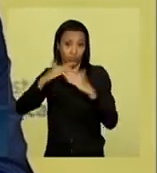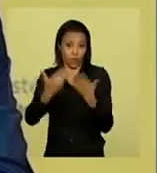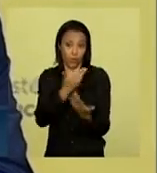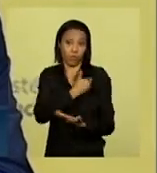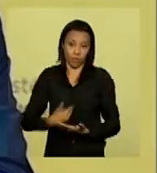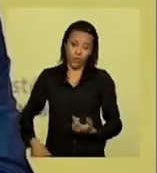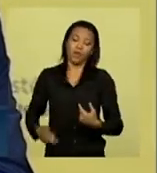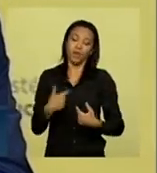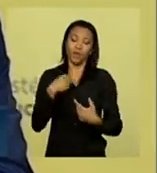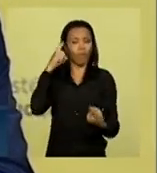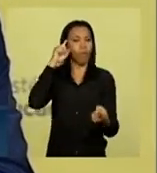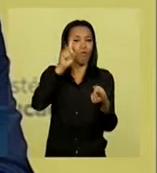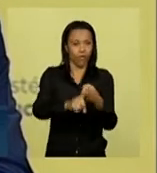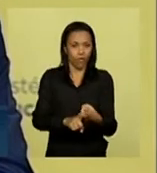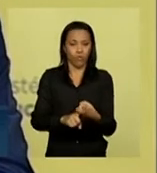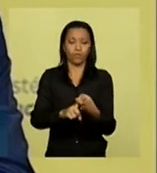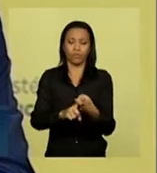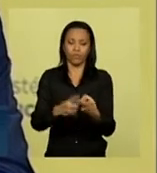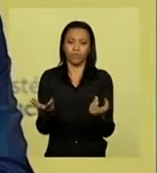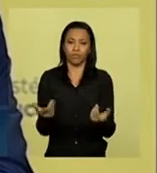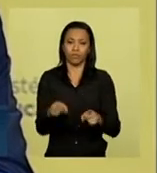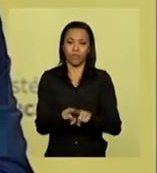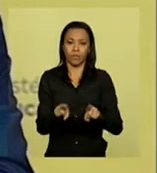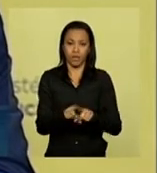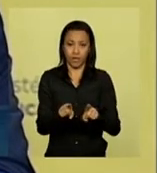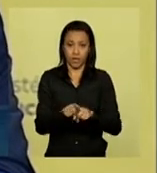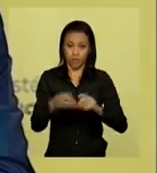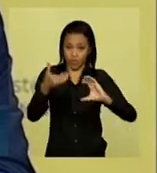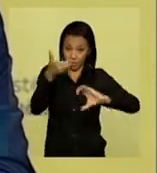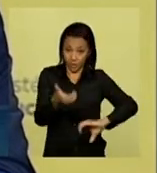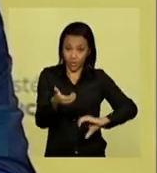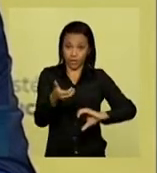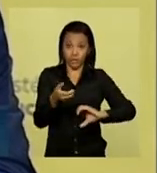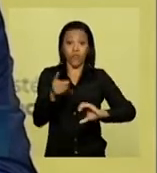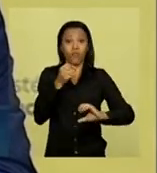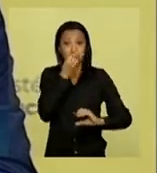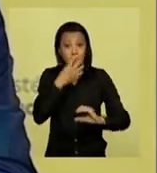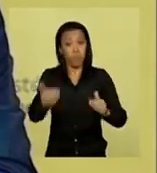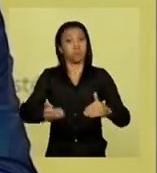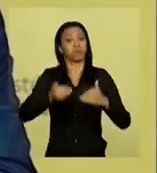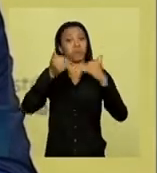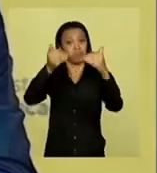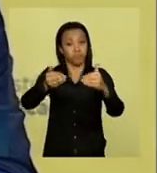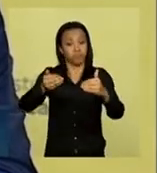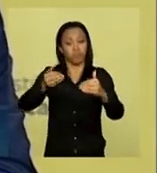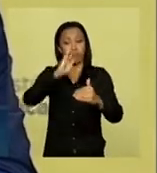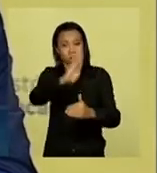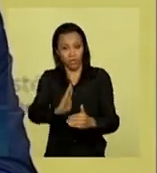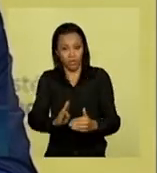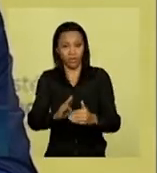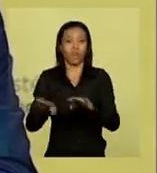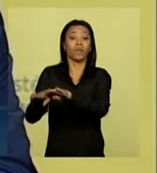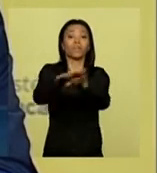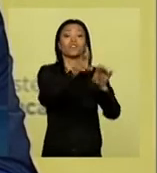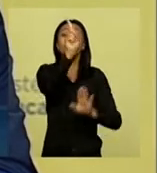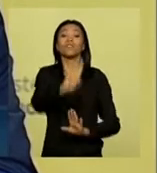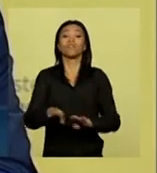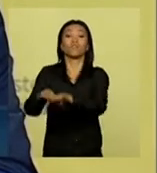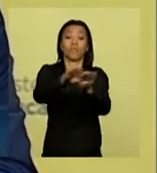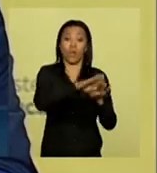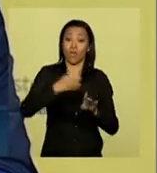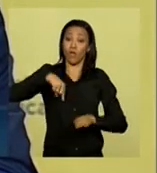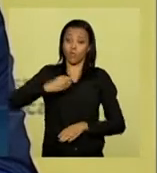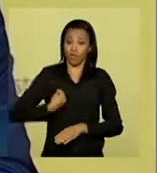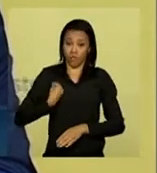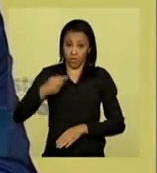compartilho inteiramente dessa operação convencional Nacional teve acho que é um grande passo que o Brasil deu nem tempo de democratização porque nós vivemos